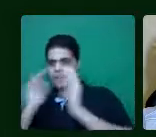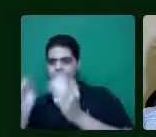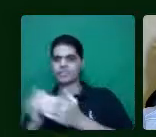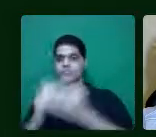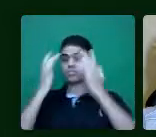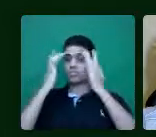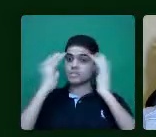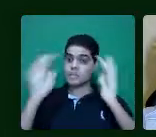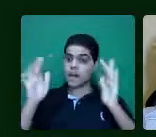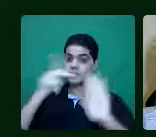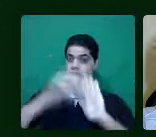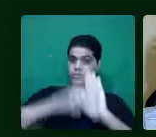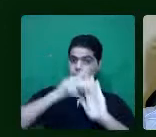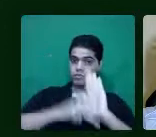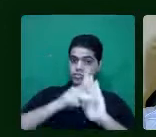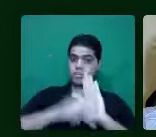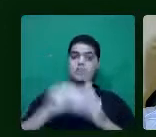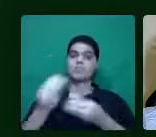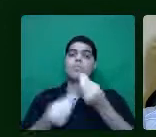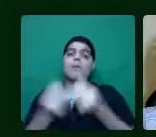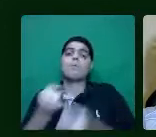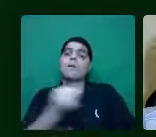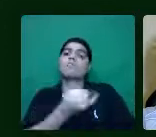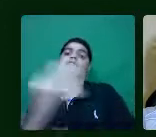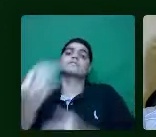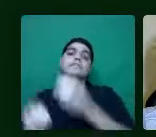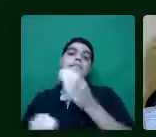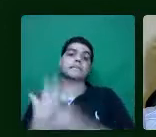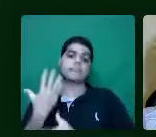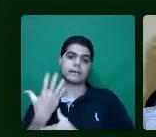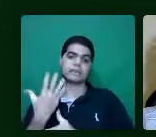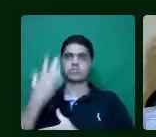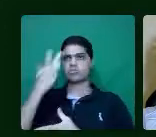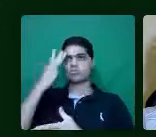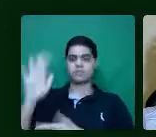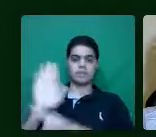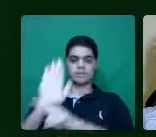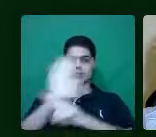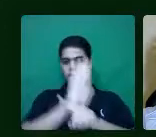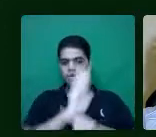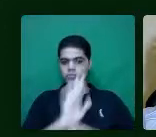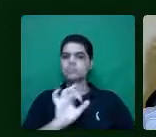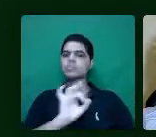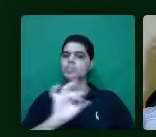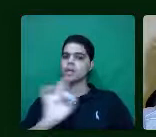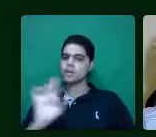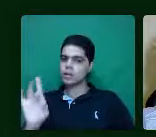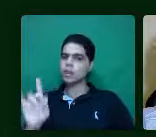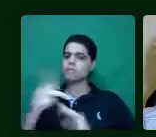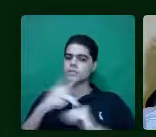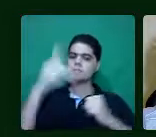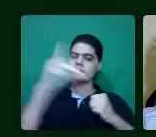criados, então por isso que a gente precisa realmente da ajuda de vocês, porque sempre tem alguém especialista em alguma coisa que vai ajudar. Então,